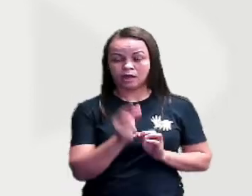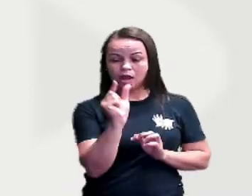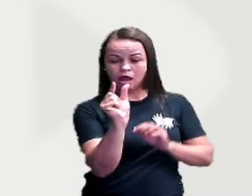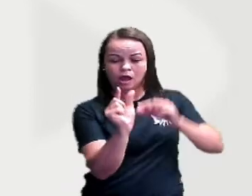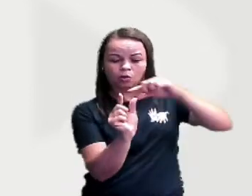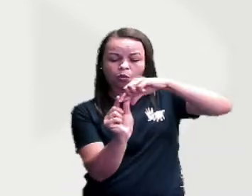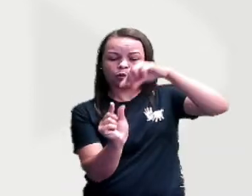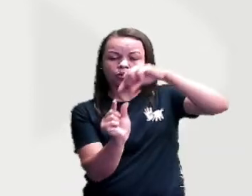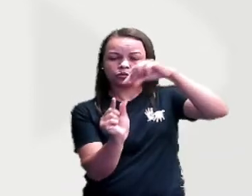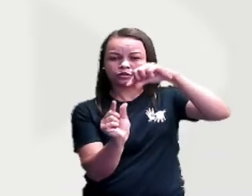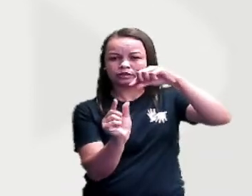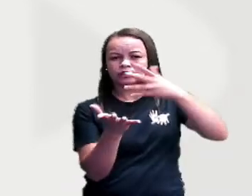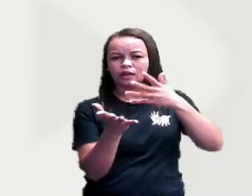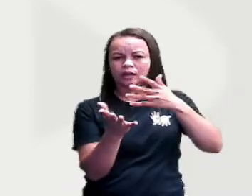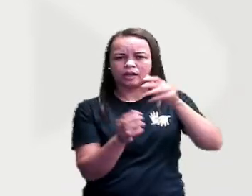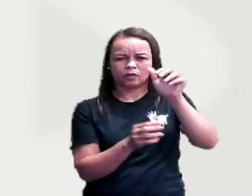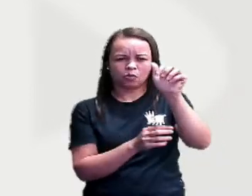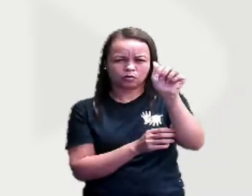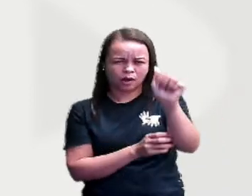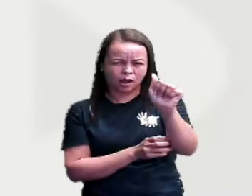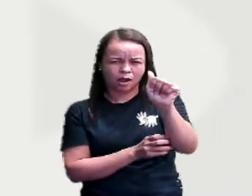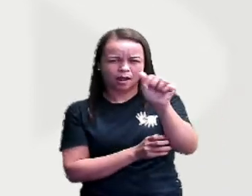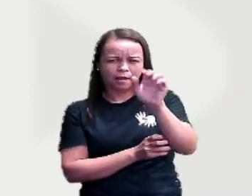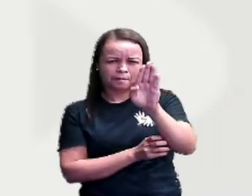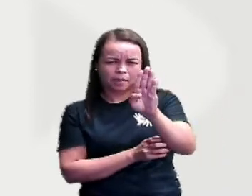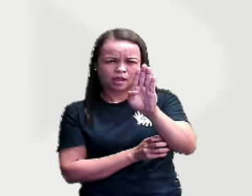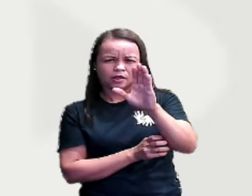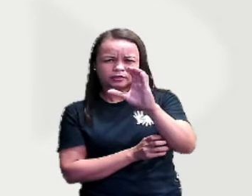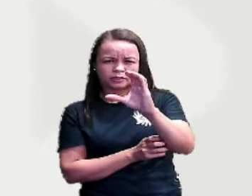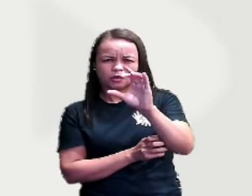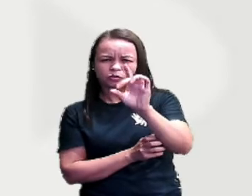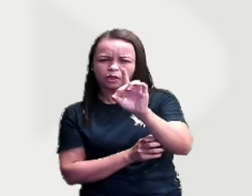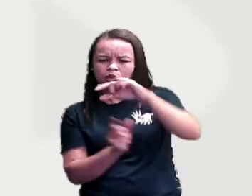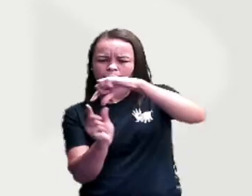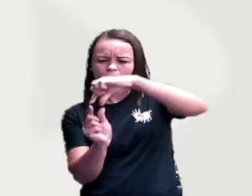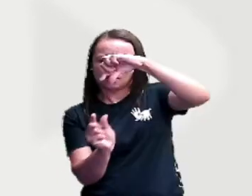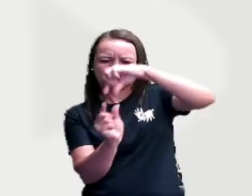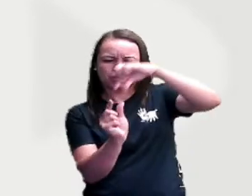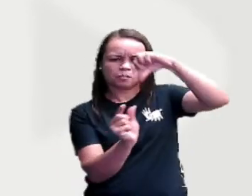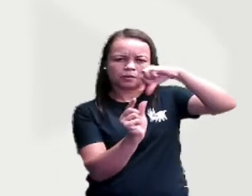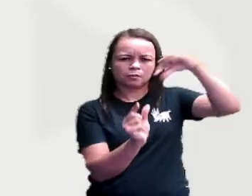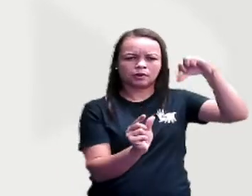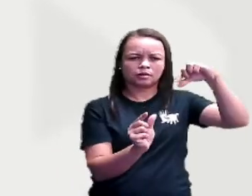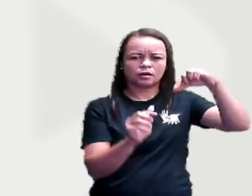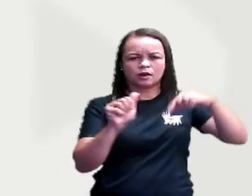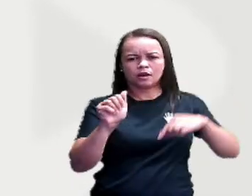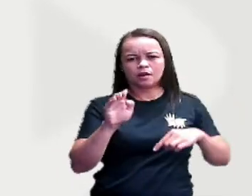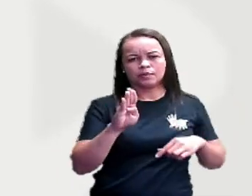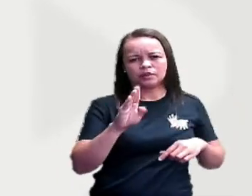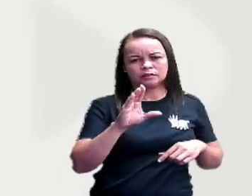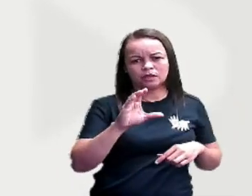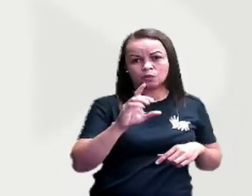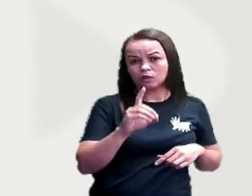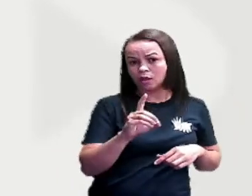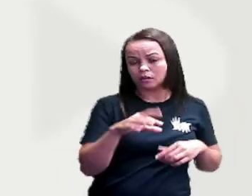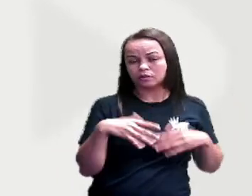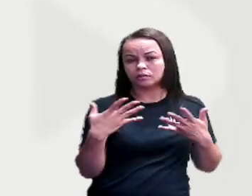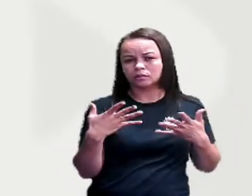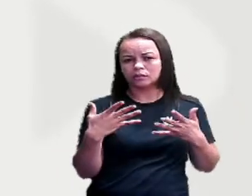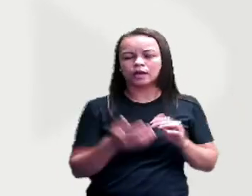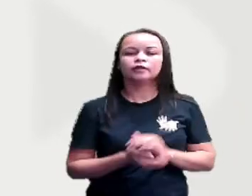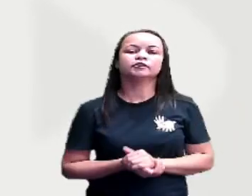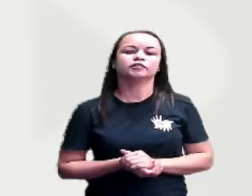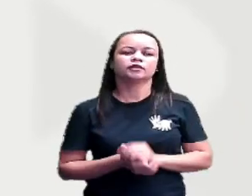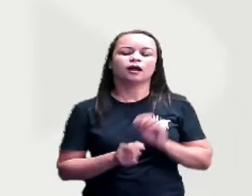qual coluna? Coluna A, B, C ou D? Ele está localizado na coluna